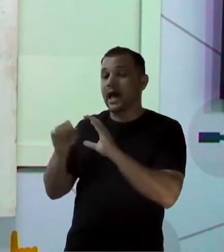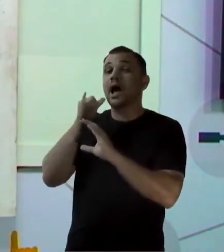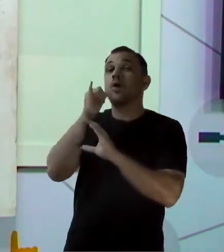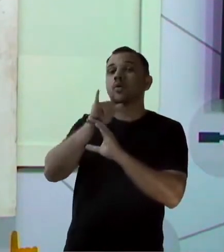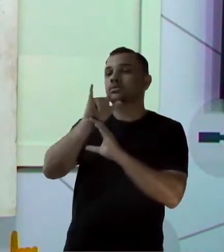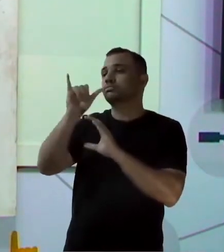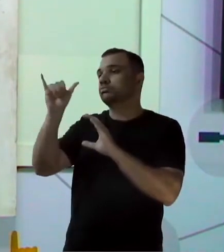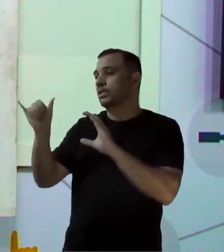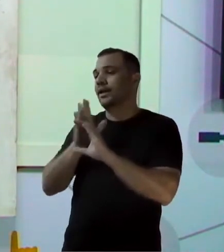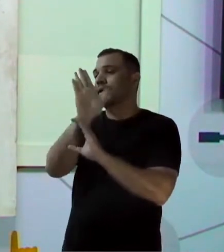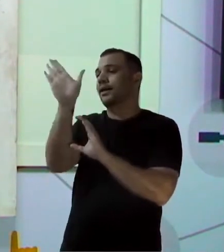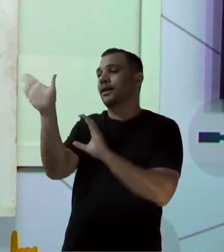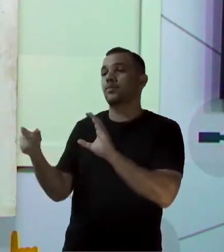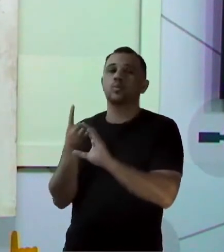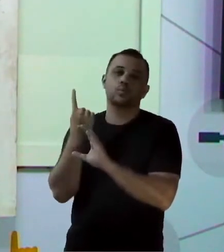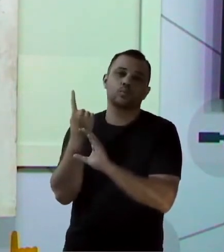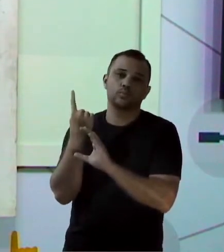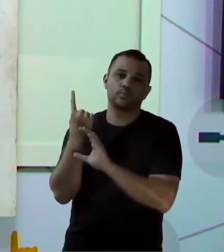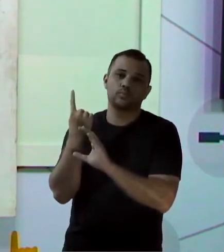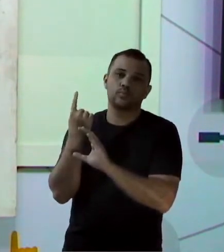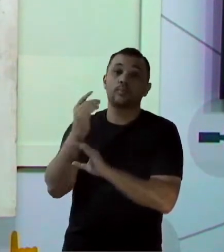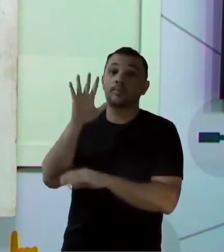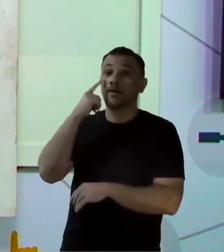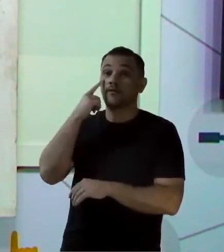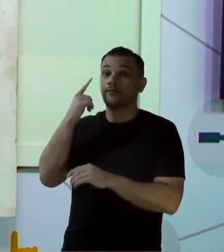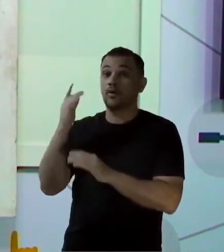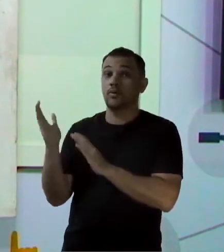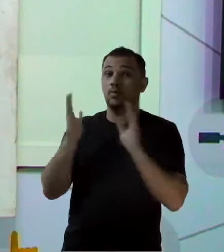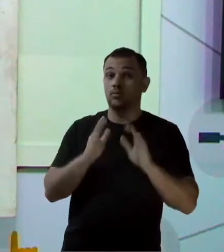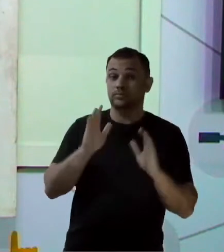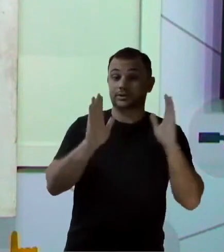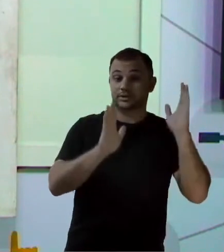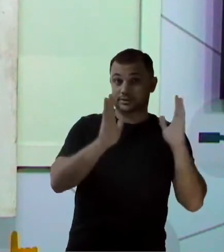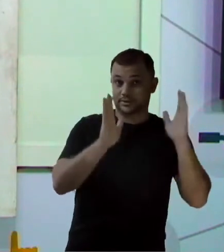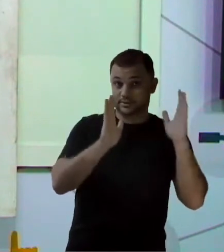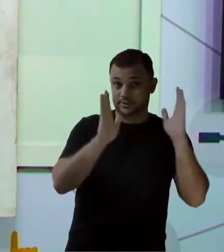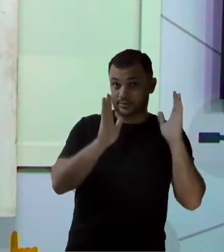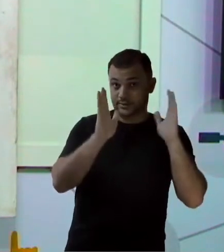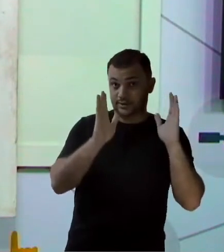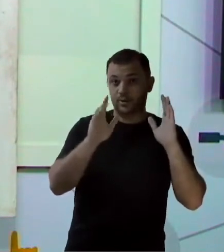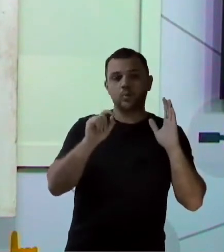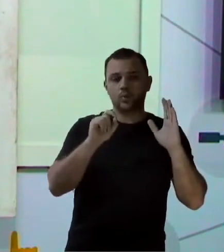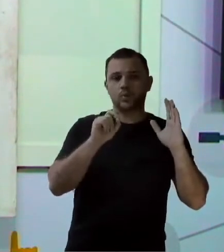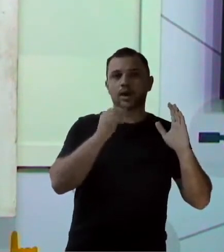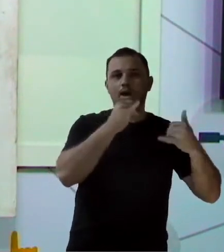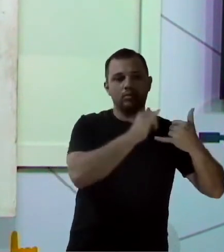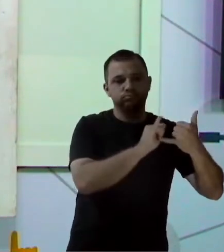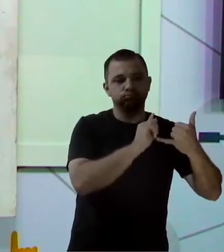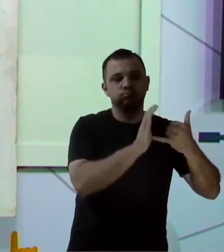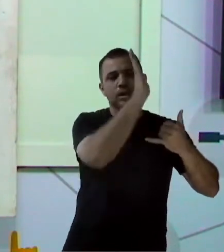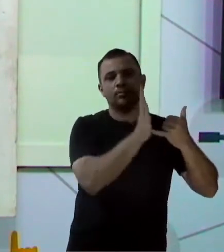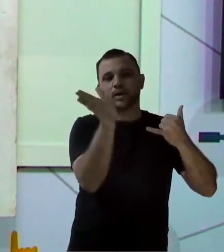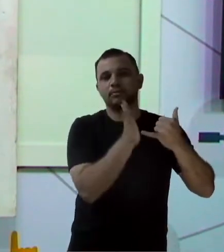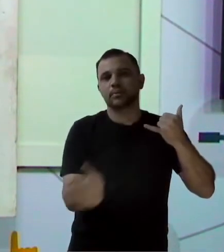aconteceu no circuito em paralelo? Você vê que no circuito em paralelo, a corrente dividiu. Isso é bom ou é ruim?